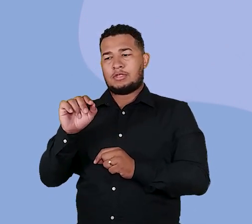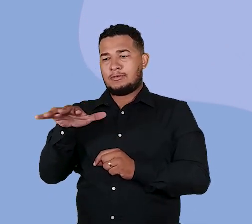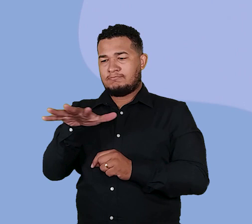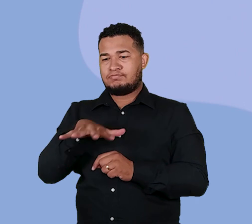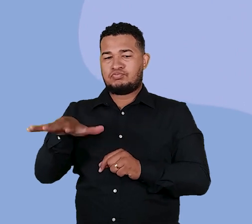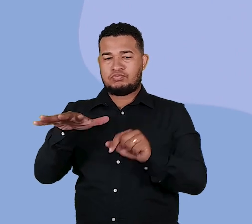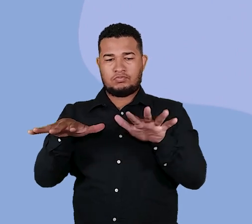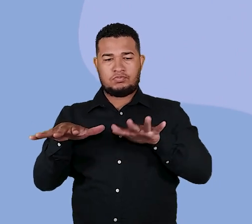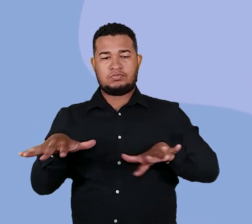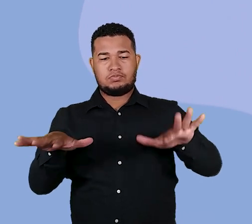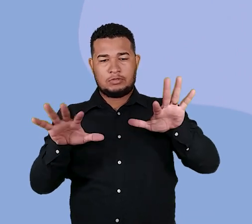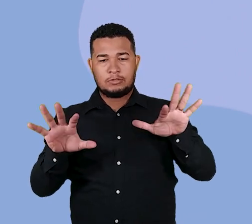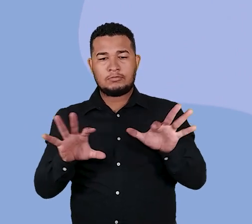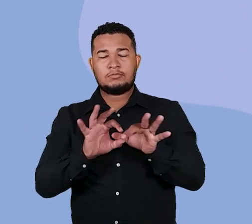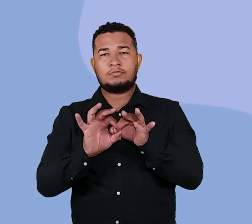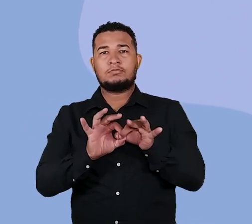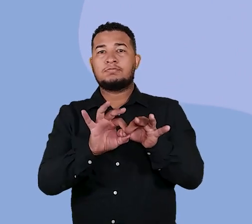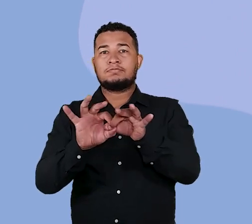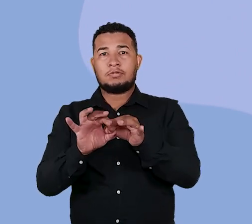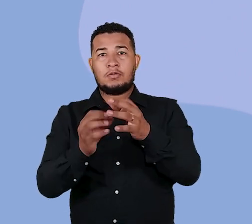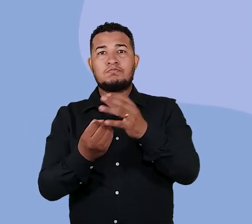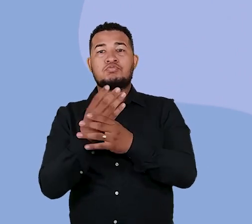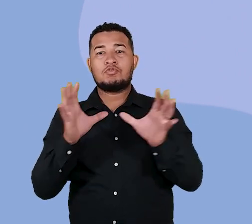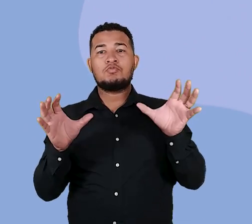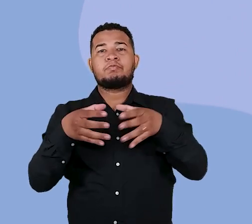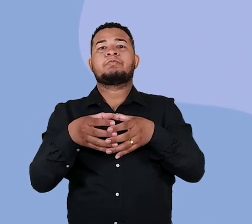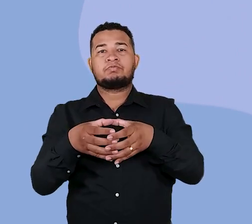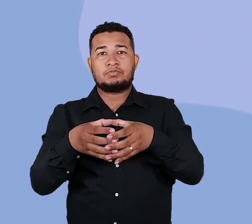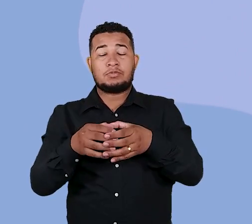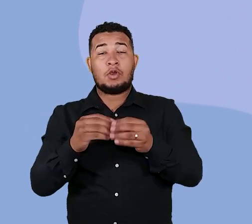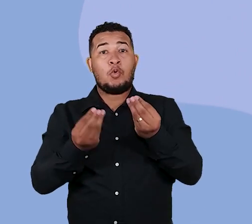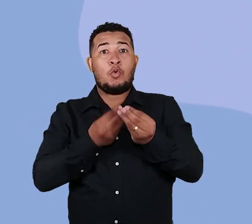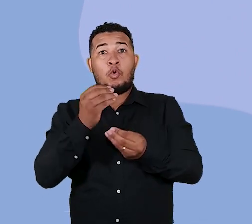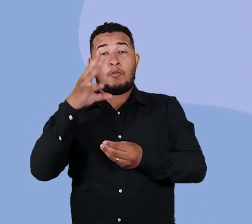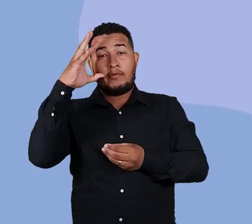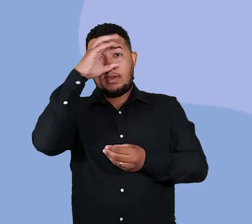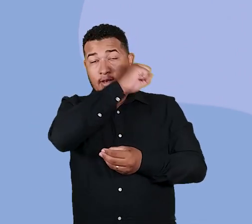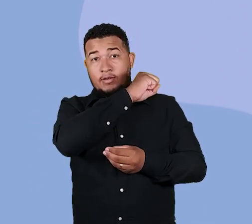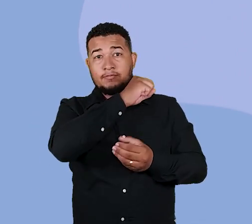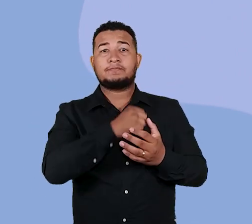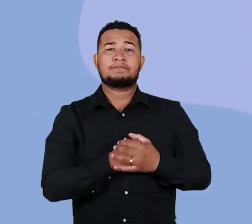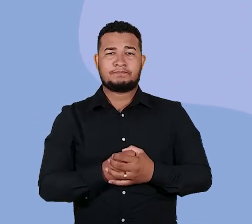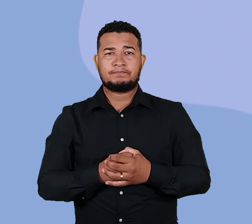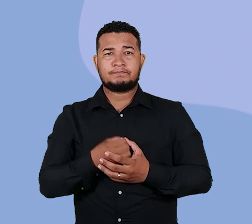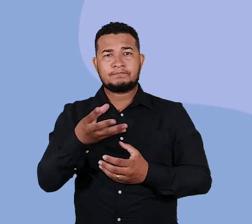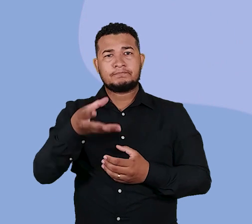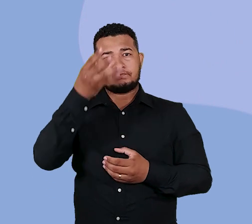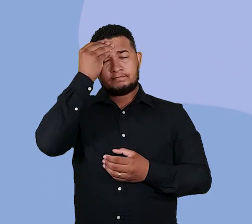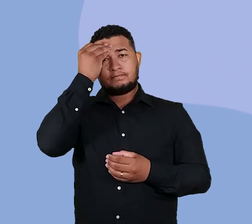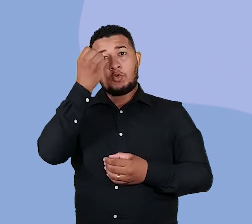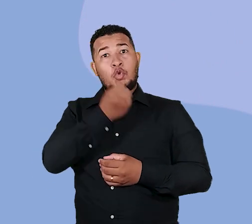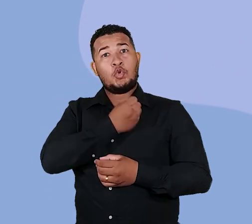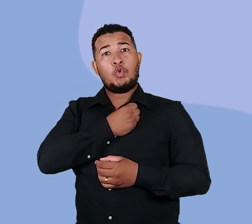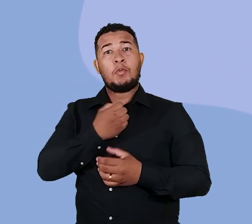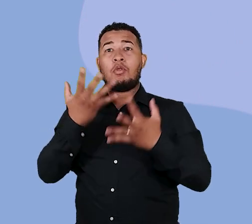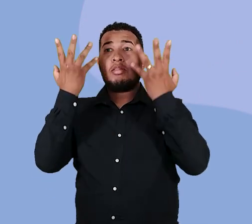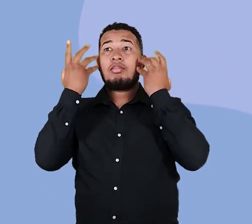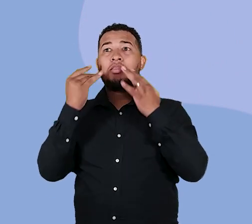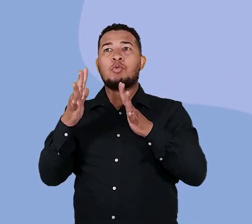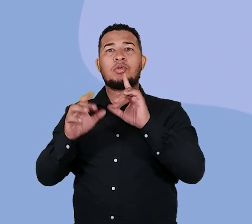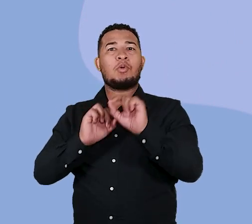números irracionais. Agora, se liga para você gravar. O que é um número